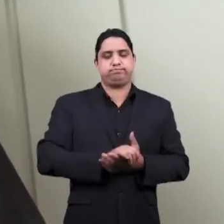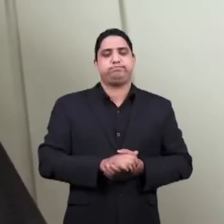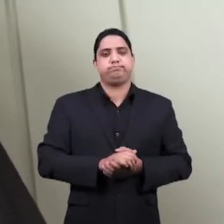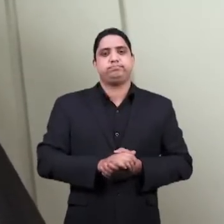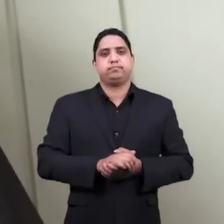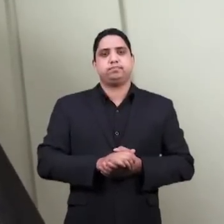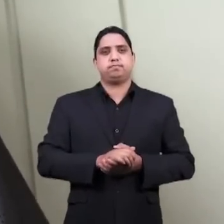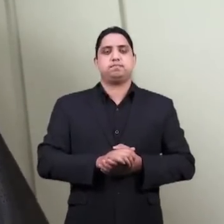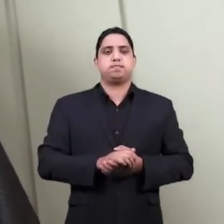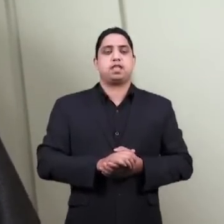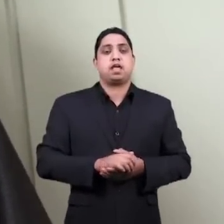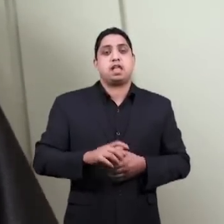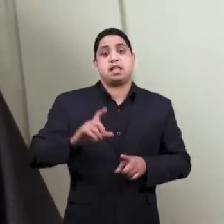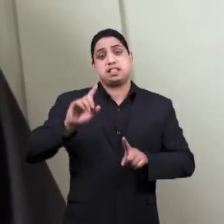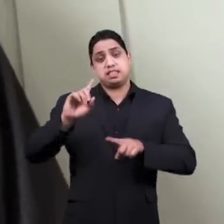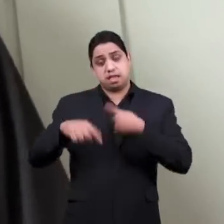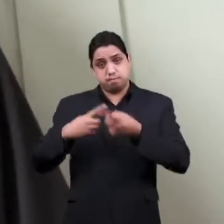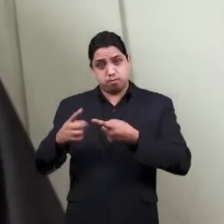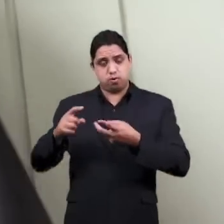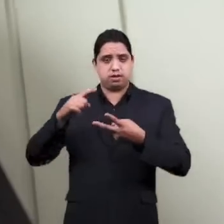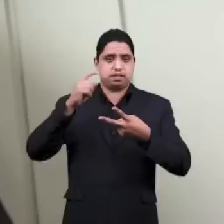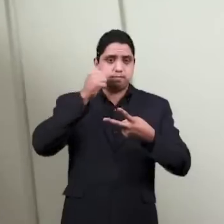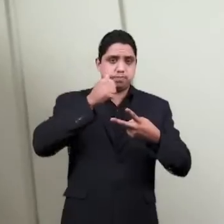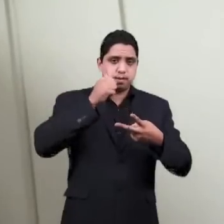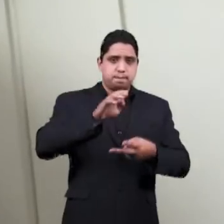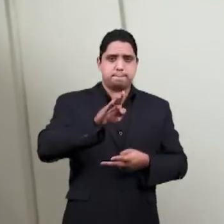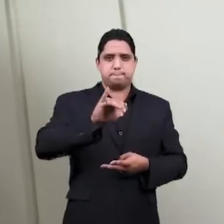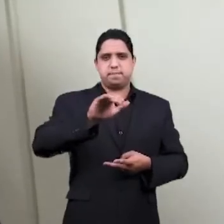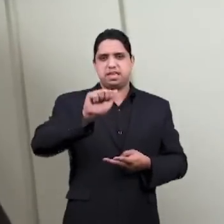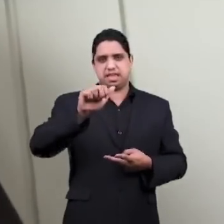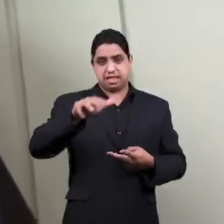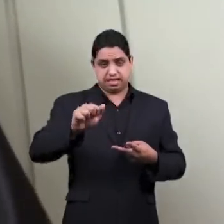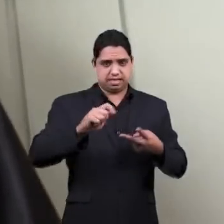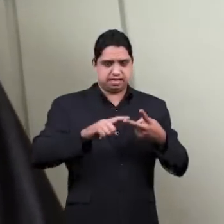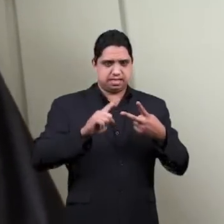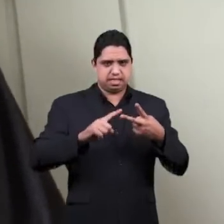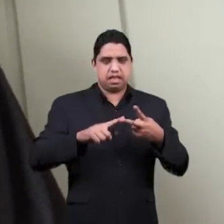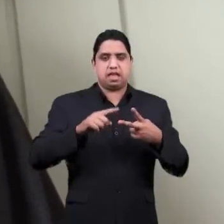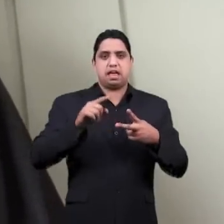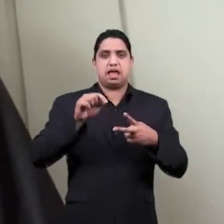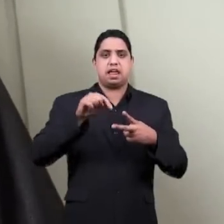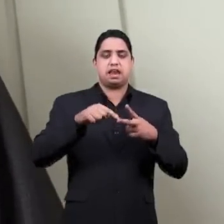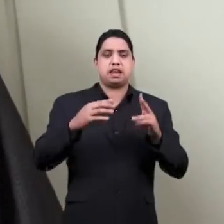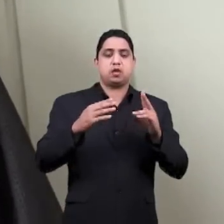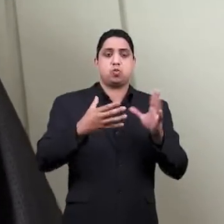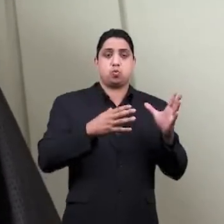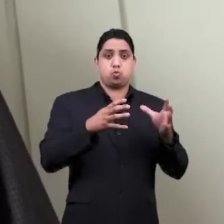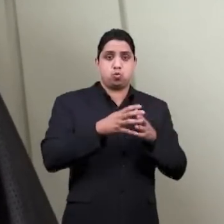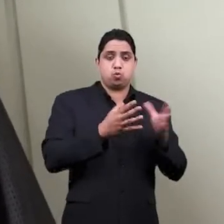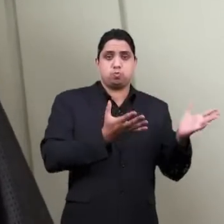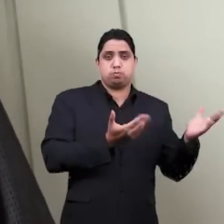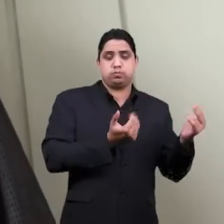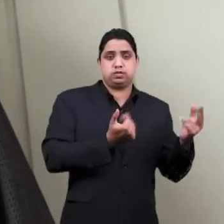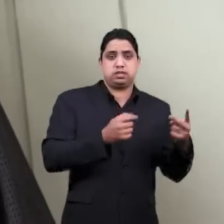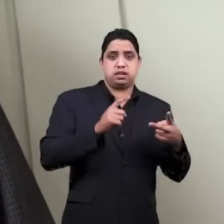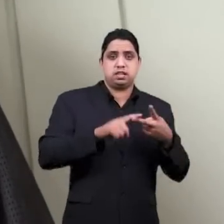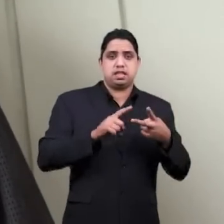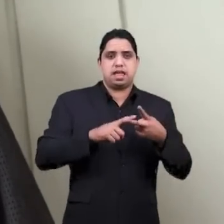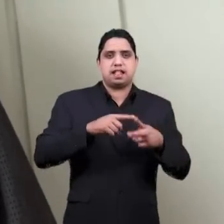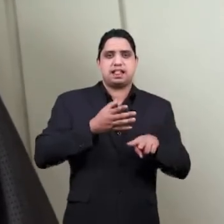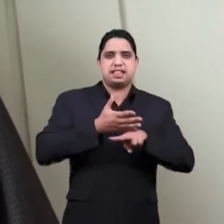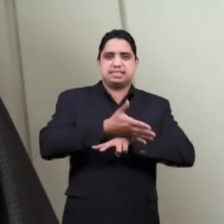dessa resposta pela nossa irmã, a jovem Bianca. A Bianca, ela pertence ao grupo de jovens de Colinas